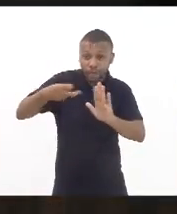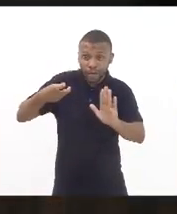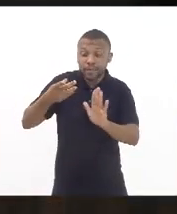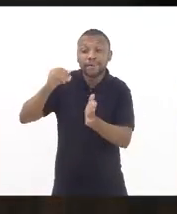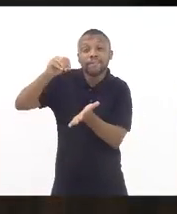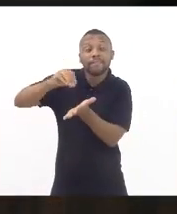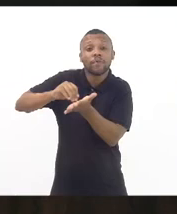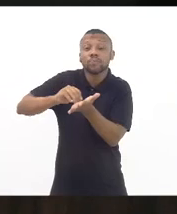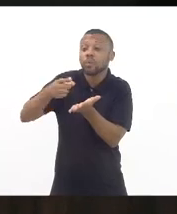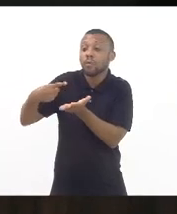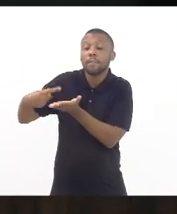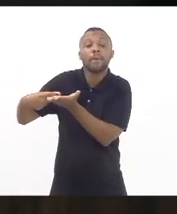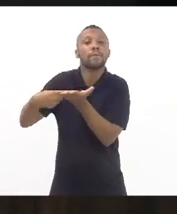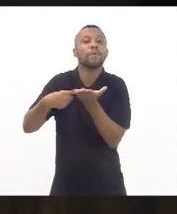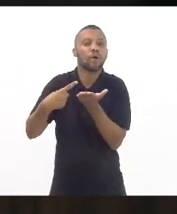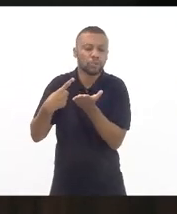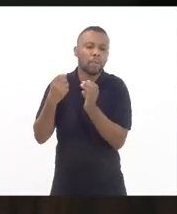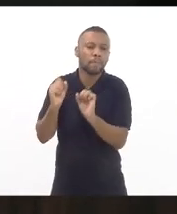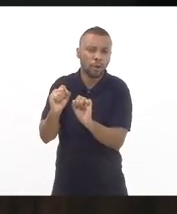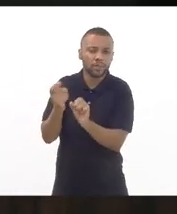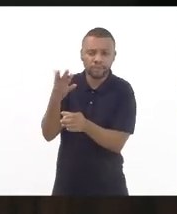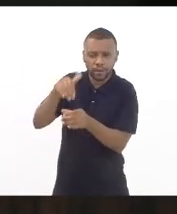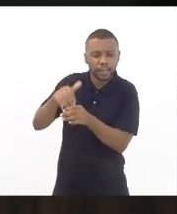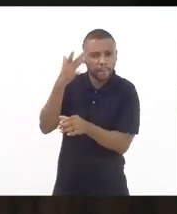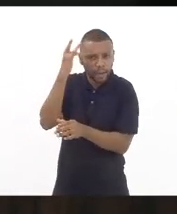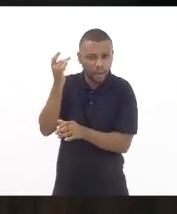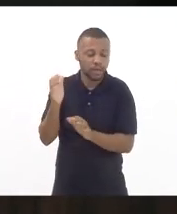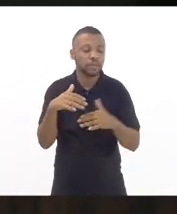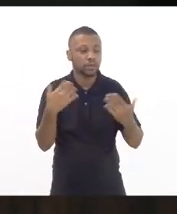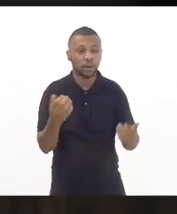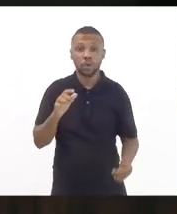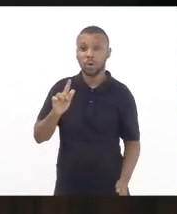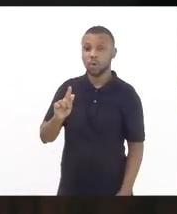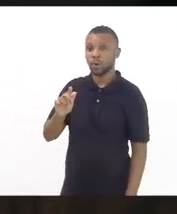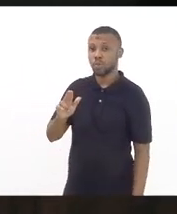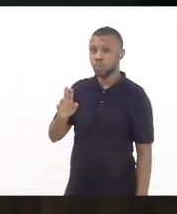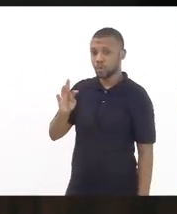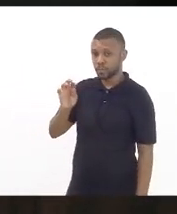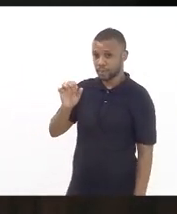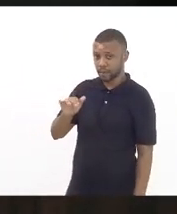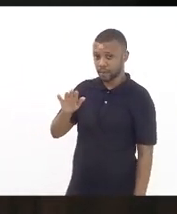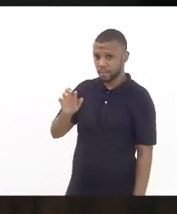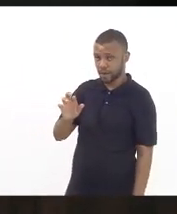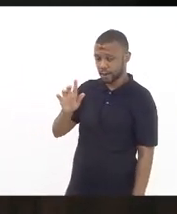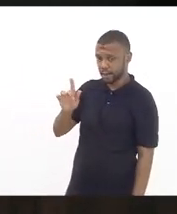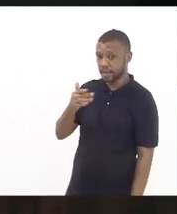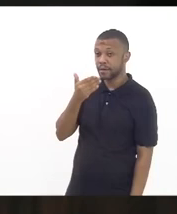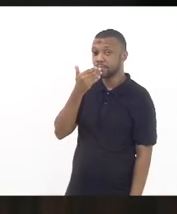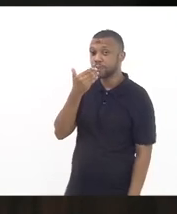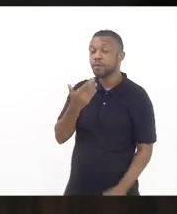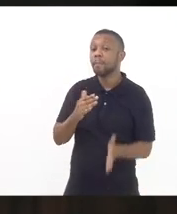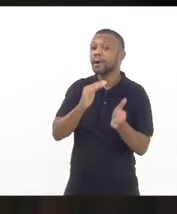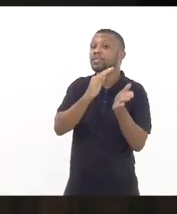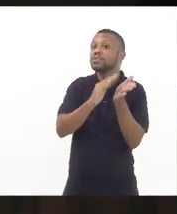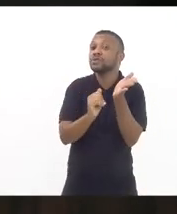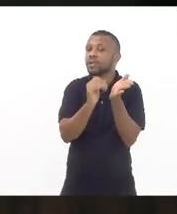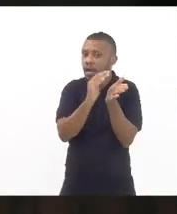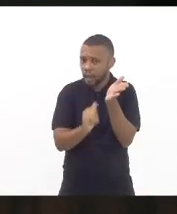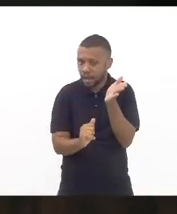que é o representante, em relação à lei orgânica, pediu a retirada. Eu estou encaminhando